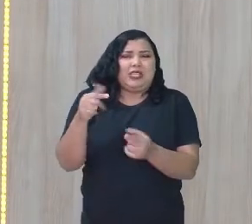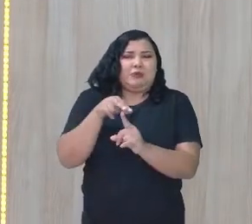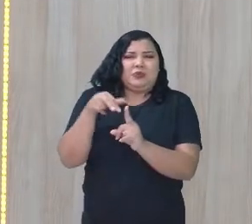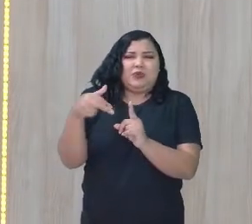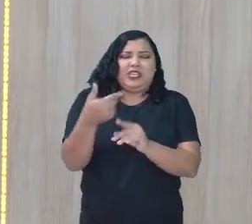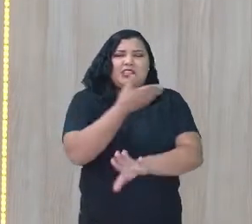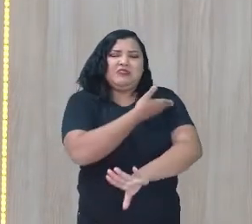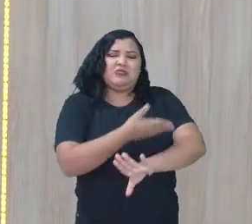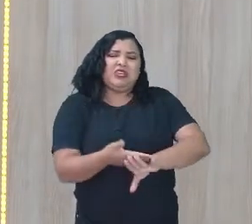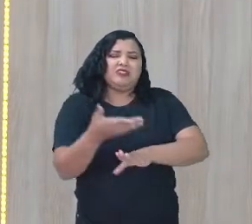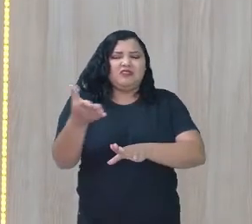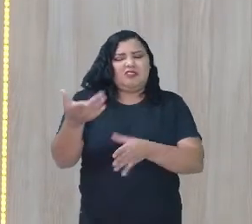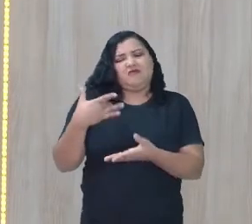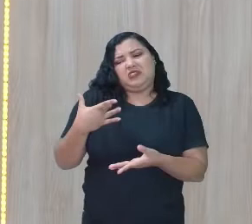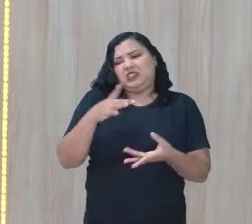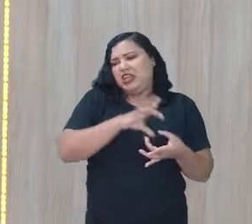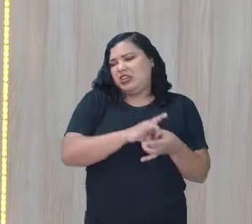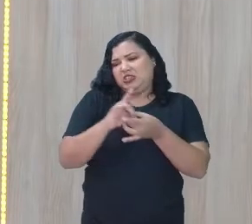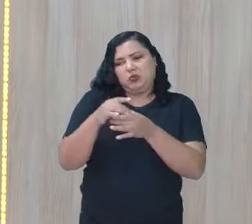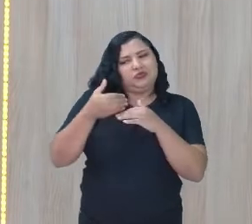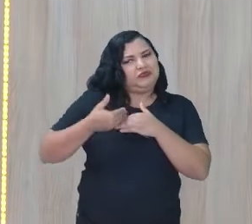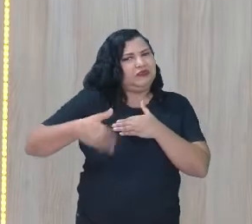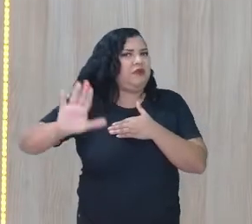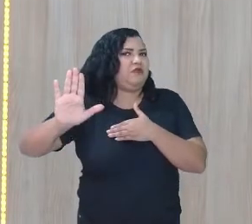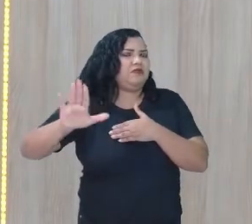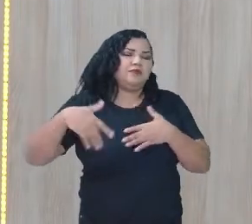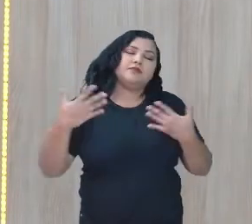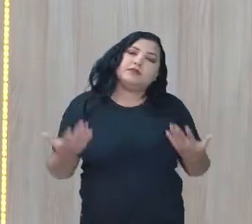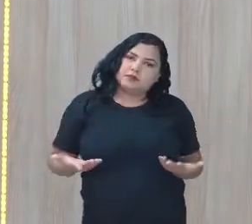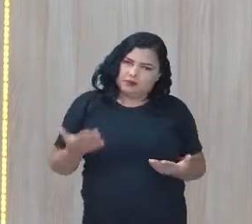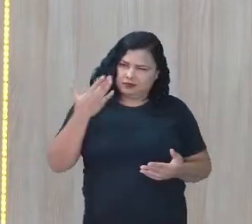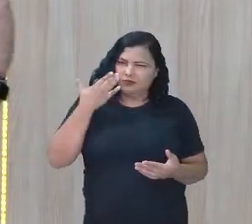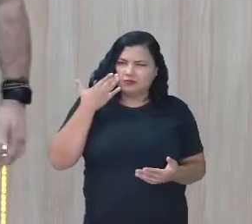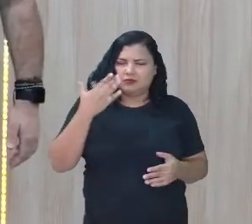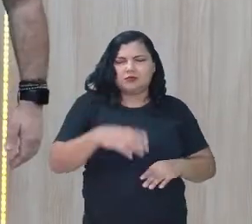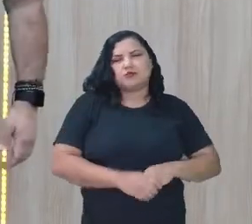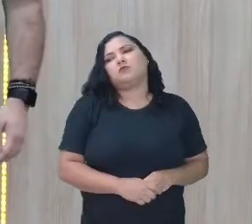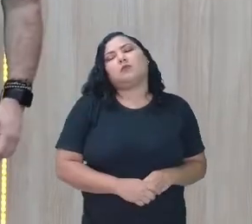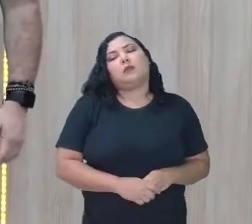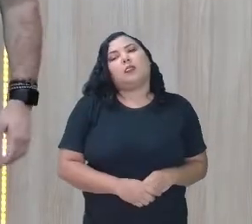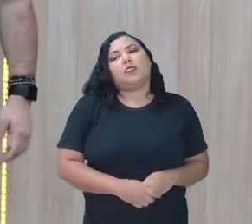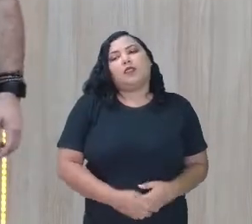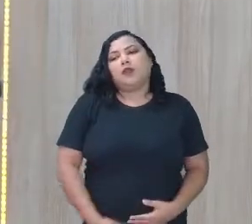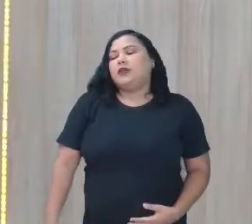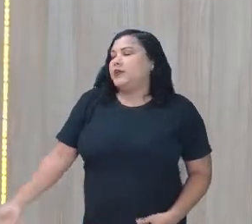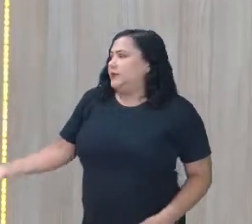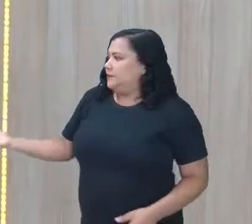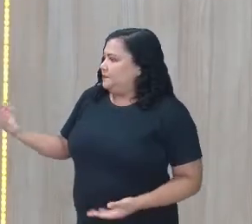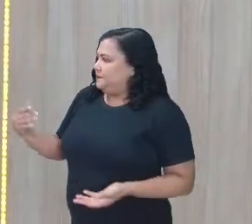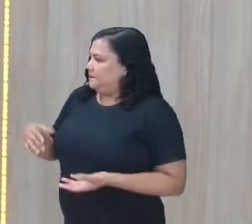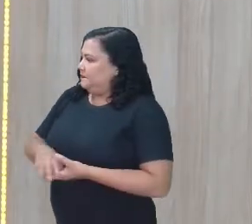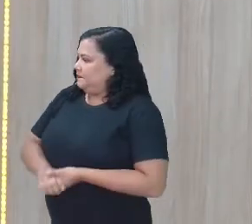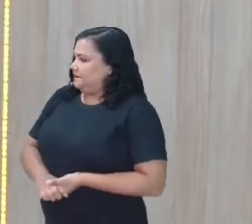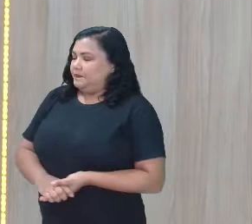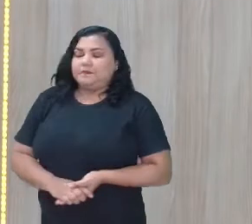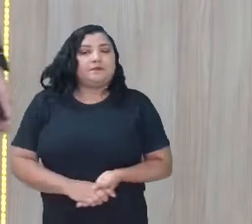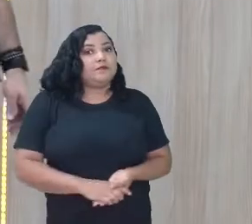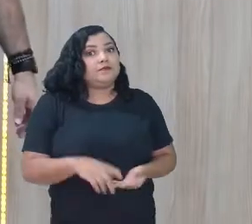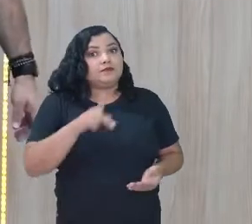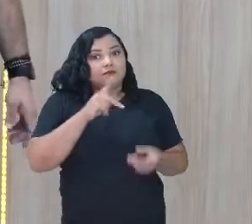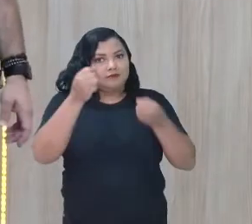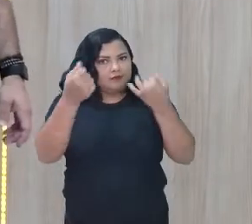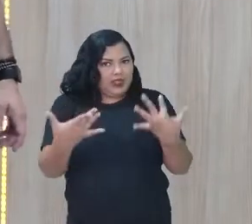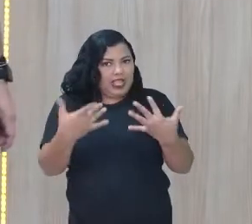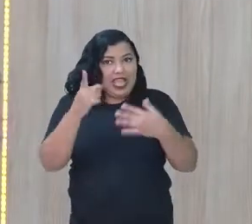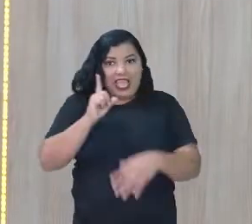perspectiva, né, de contexto, né, dessa civilização. Okay? Então, como o professor falou, aqui o Coliseu era uma arena que